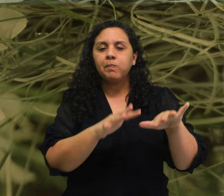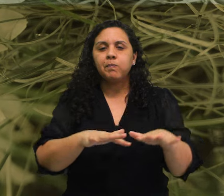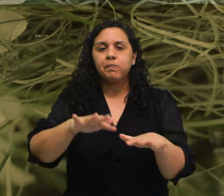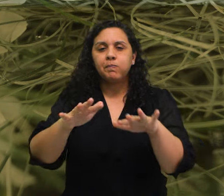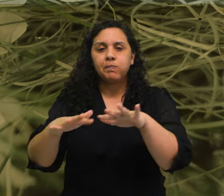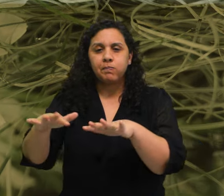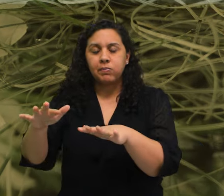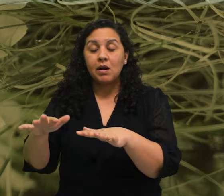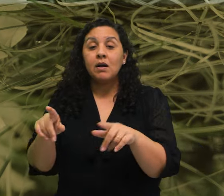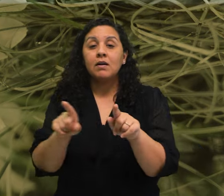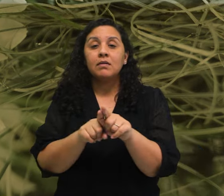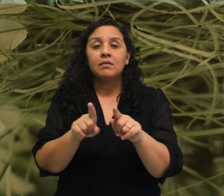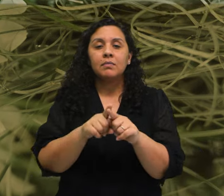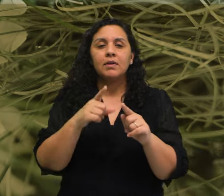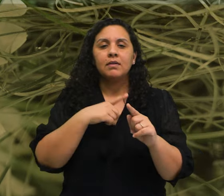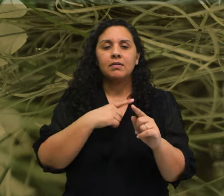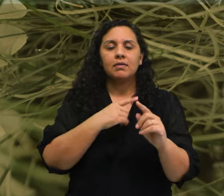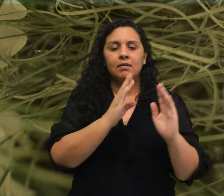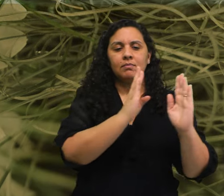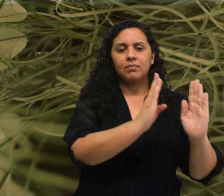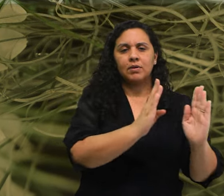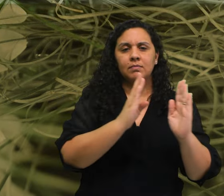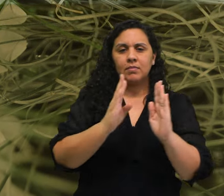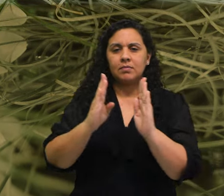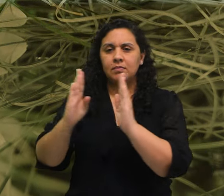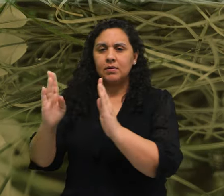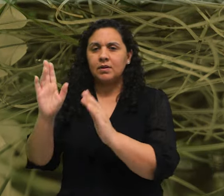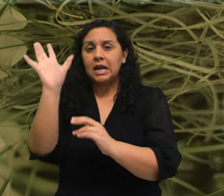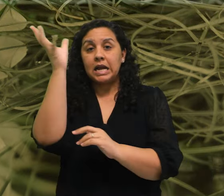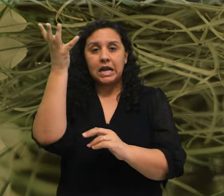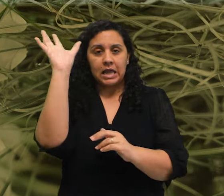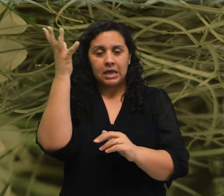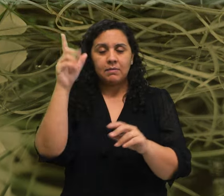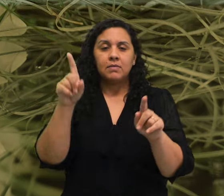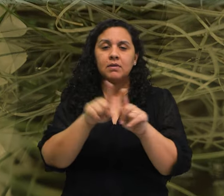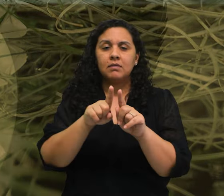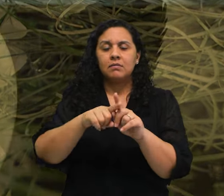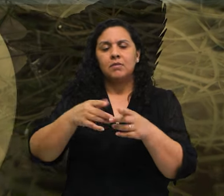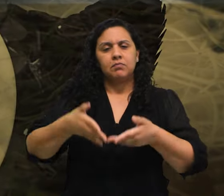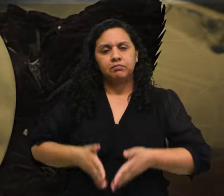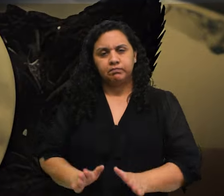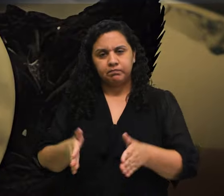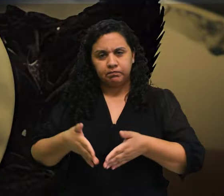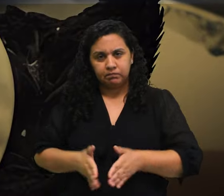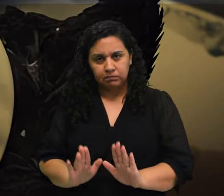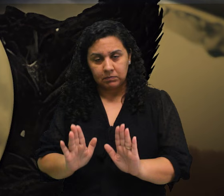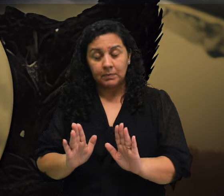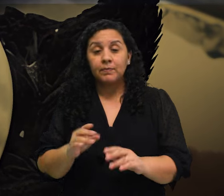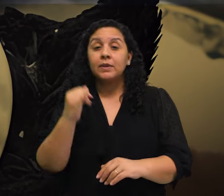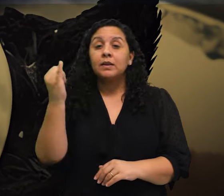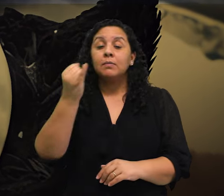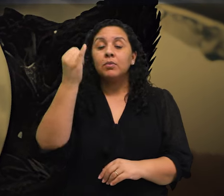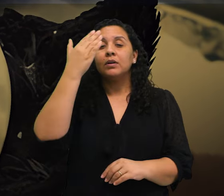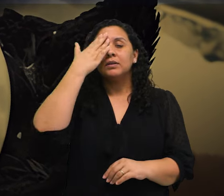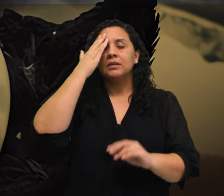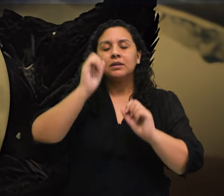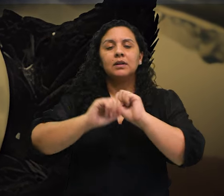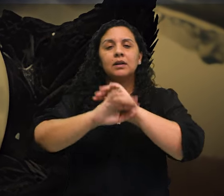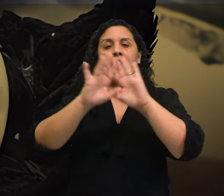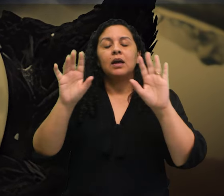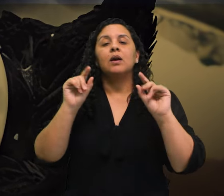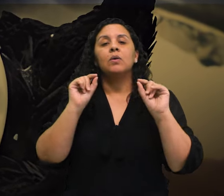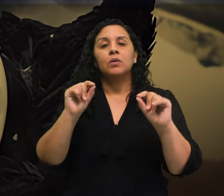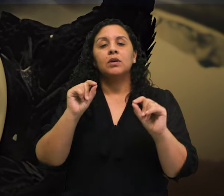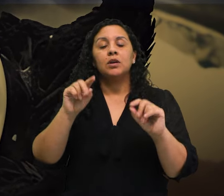águas, do ritmo das estações e da fecundidade. É importante compreender que quando a